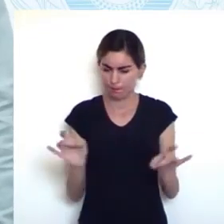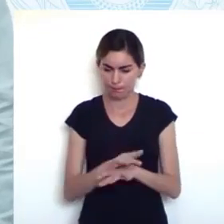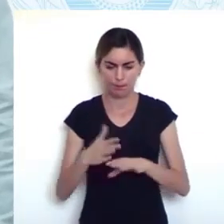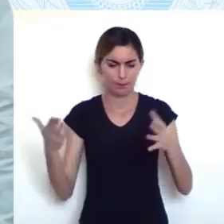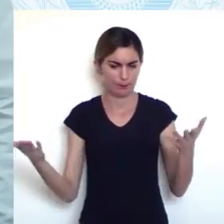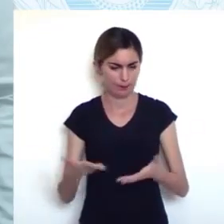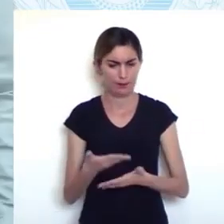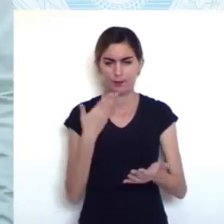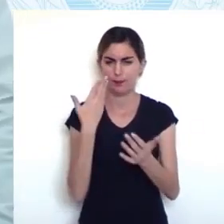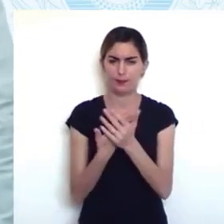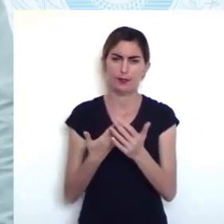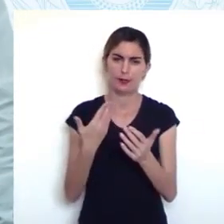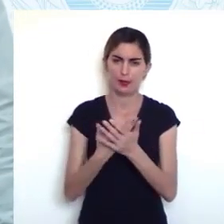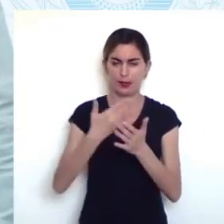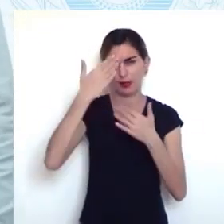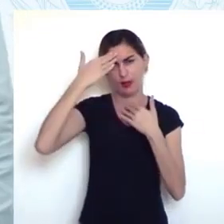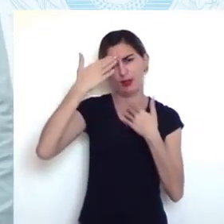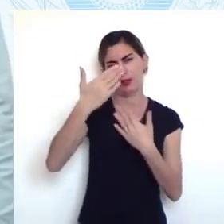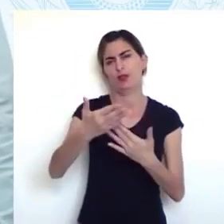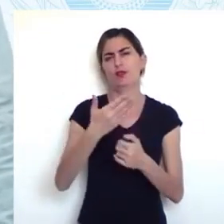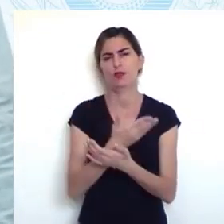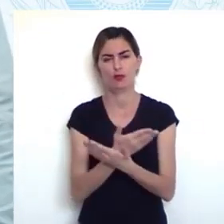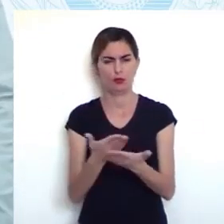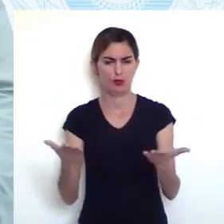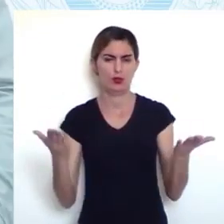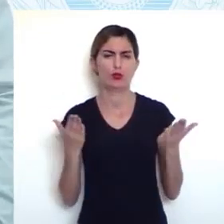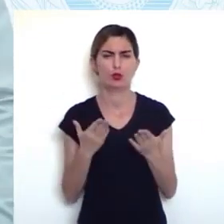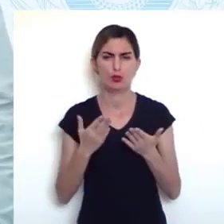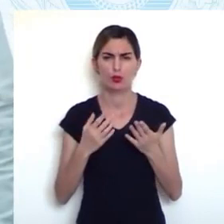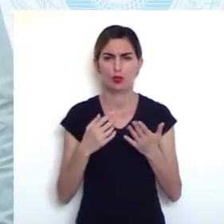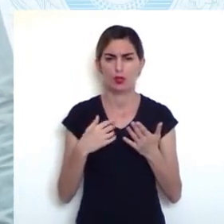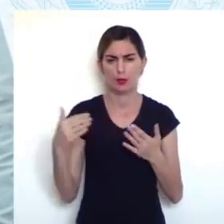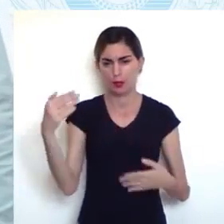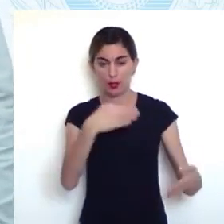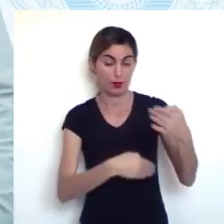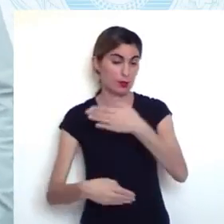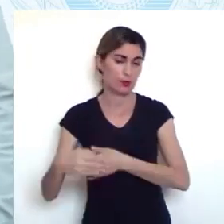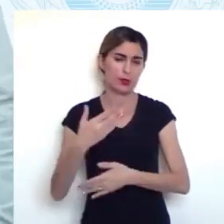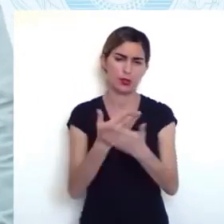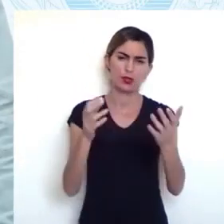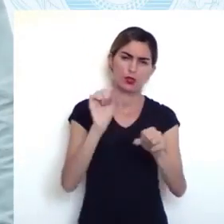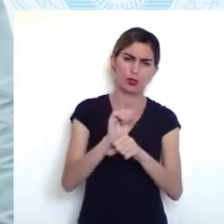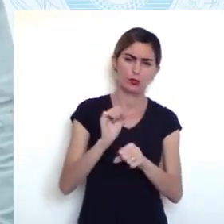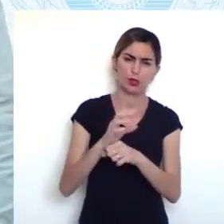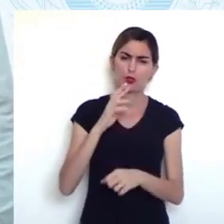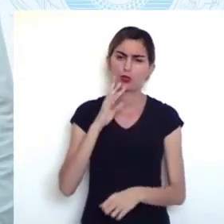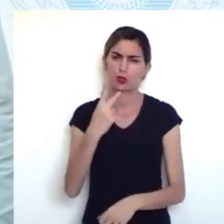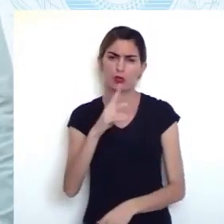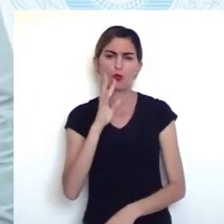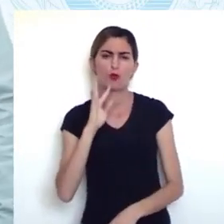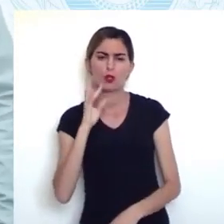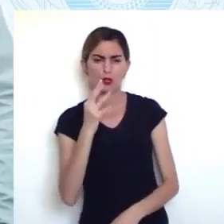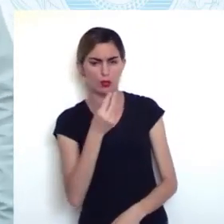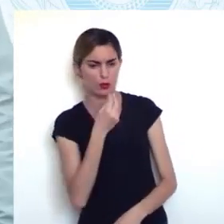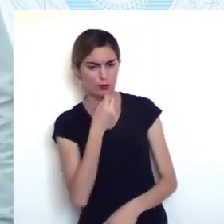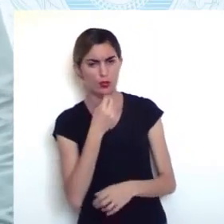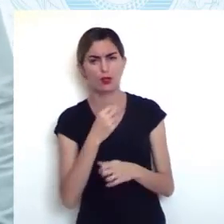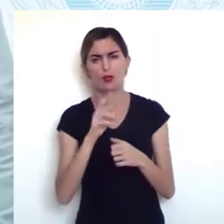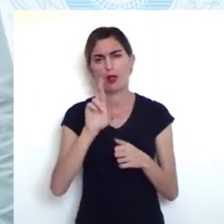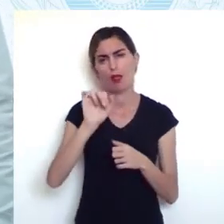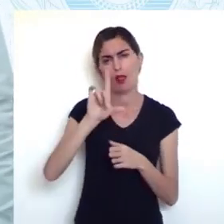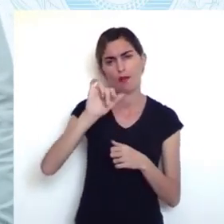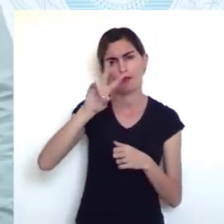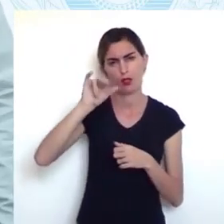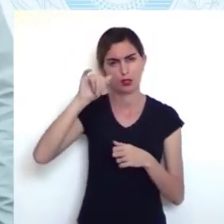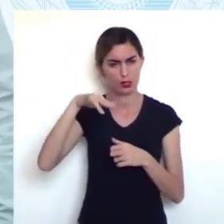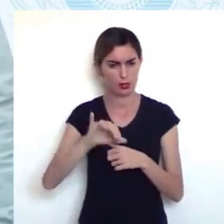nossa aula e agradeço a vocês pela participação. Espero que esse conhecimento seja de grande